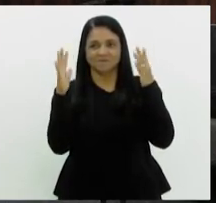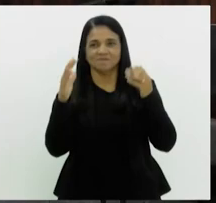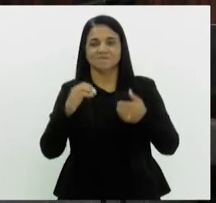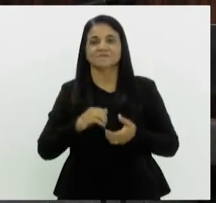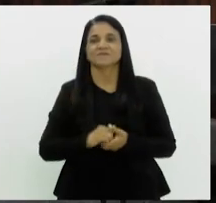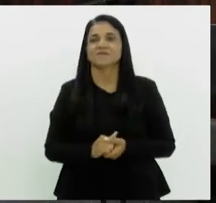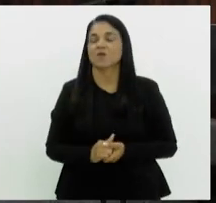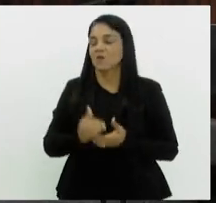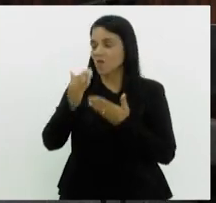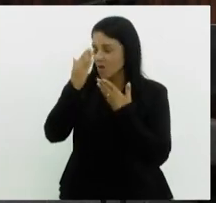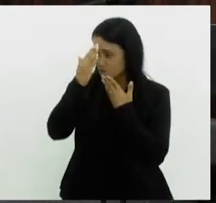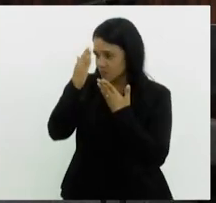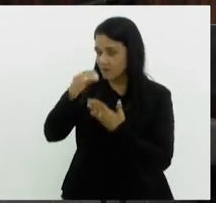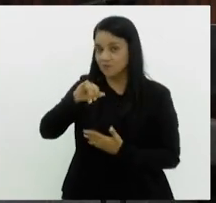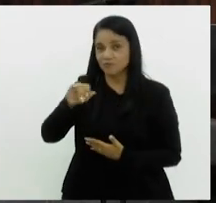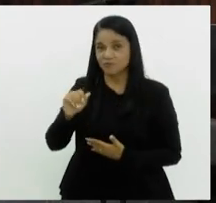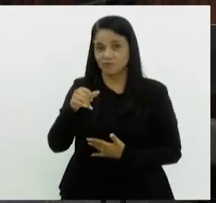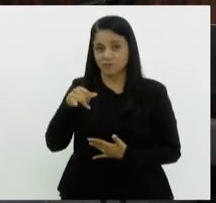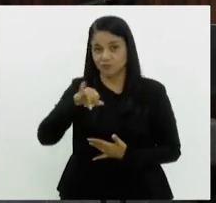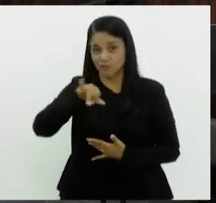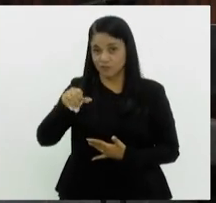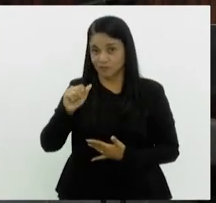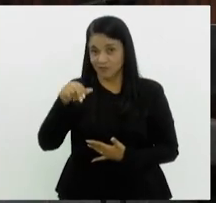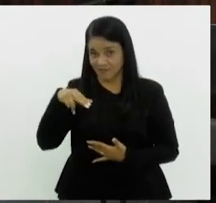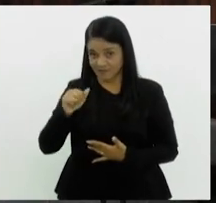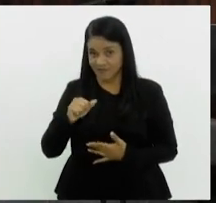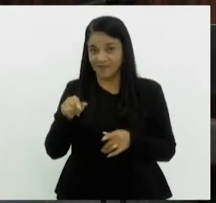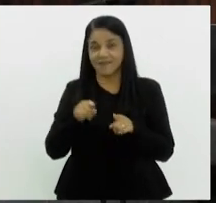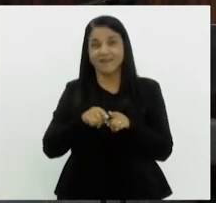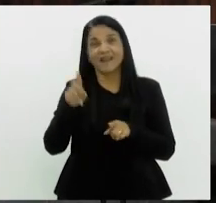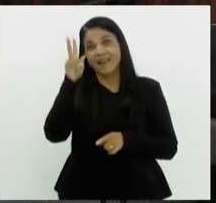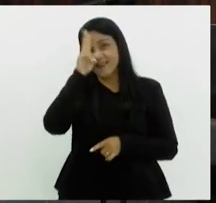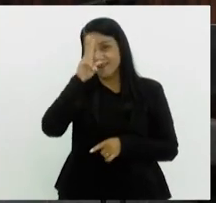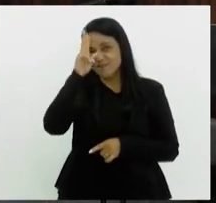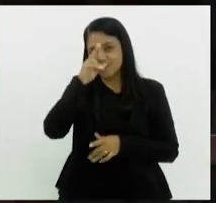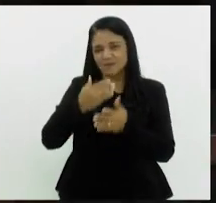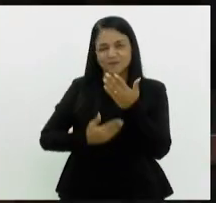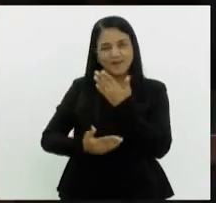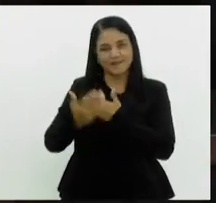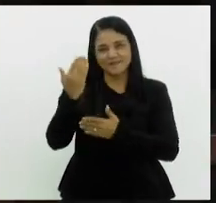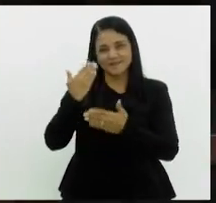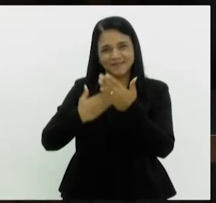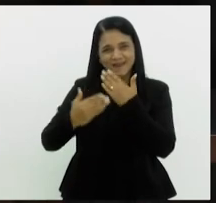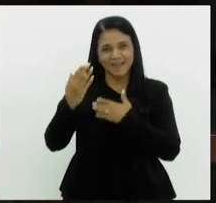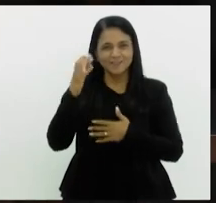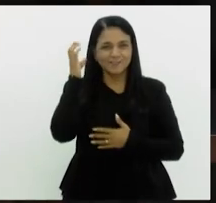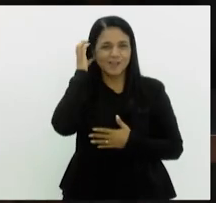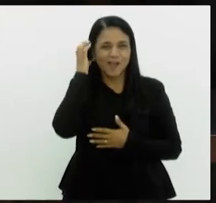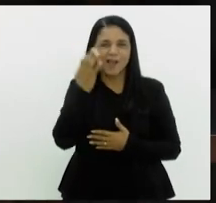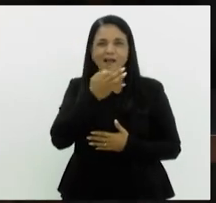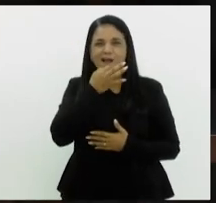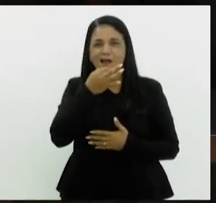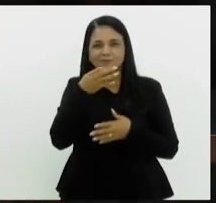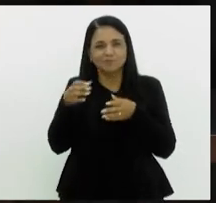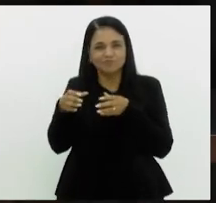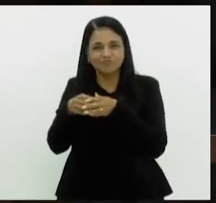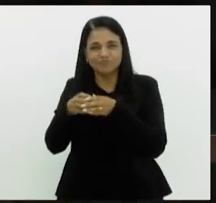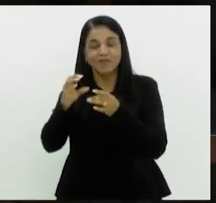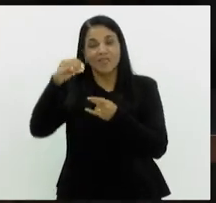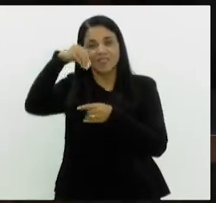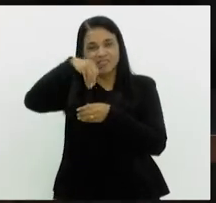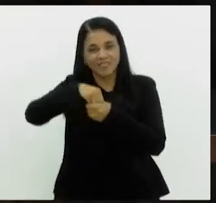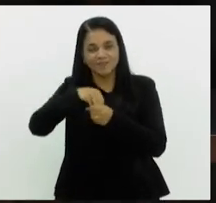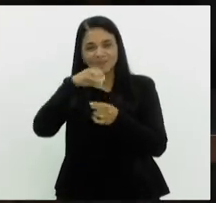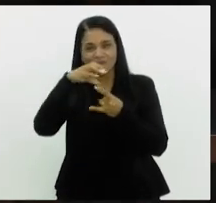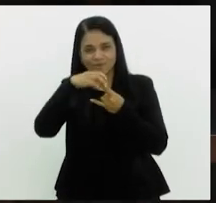Muito obrigada, Jana. Relembrando aí também os tempos de rádio comunitária lá na Fiocruz, com